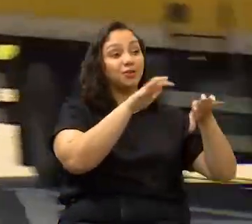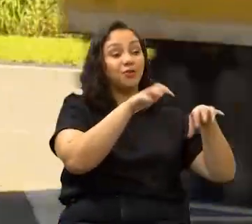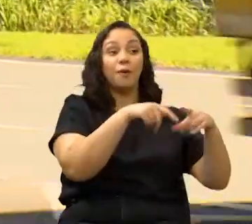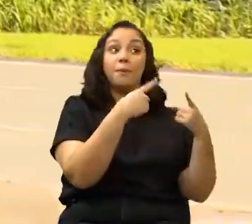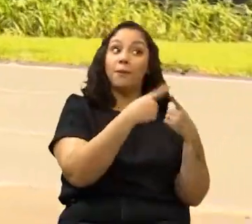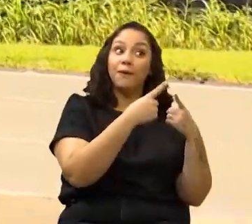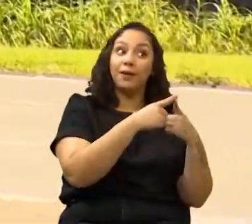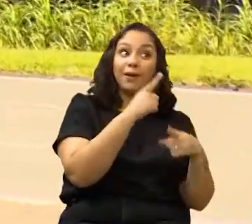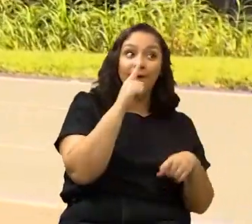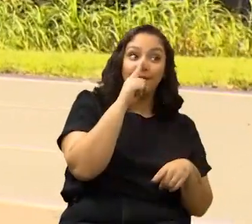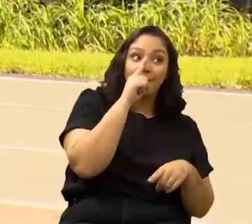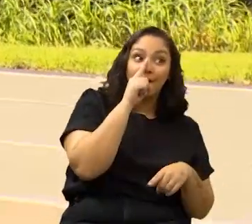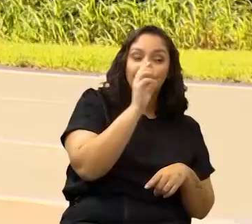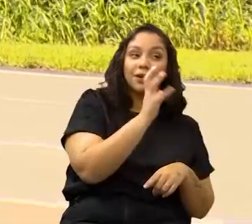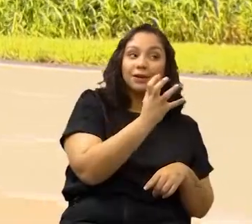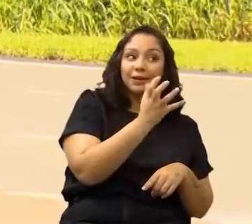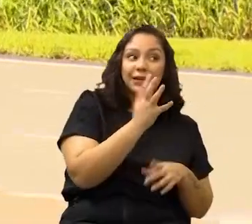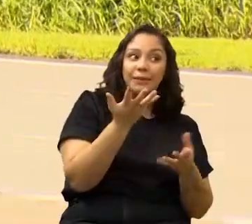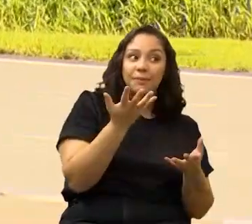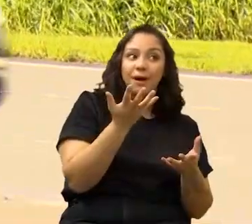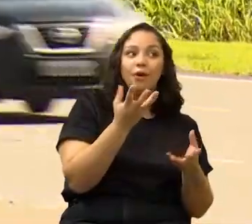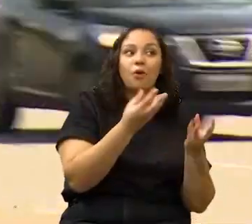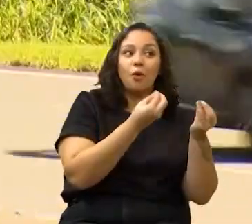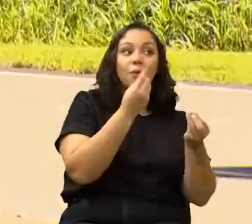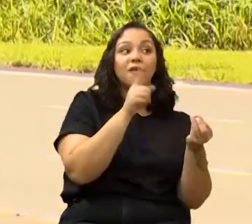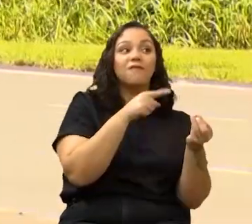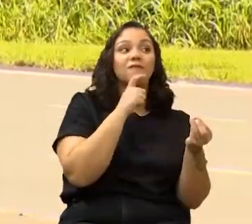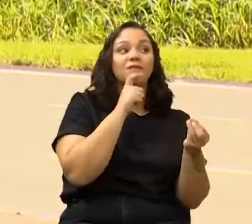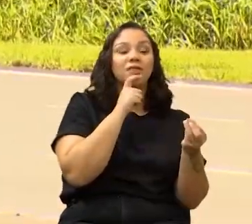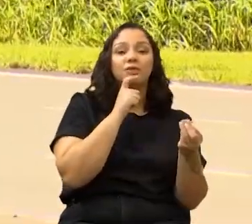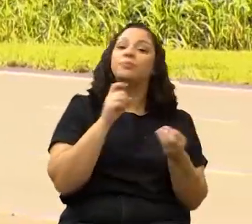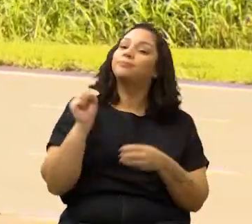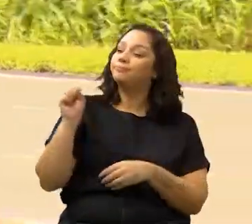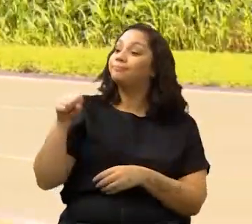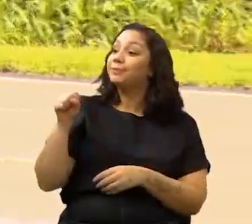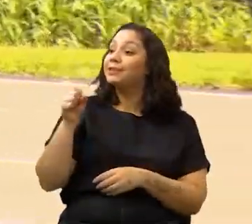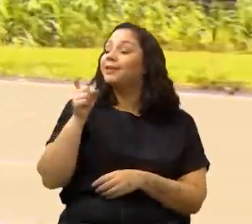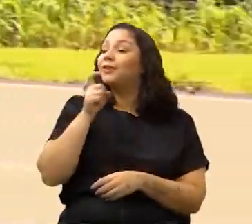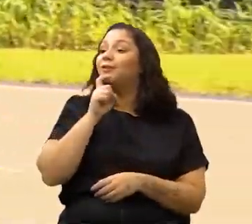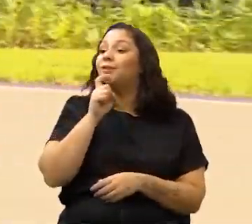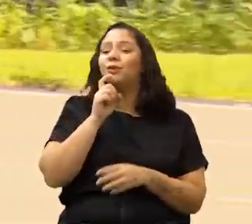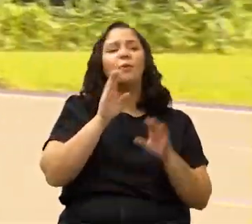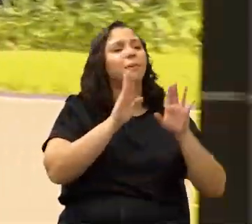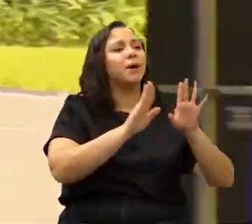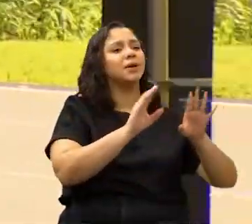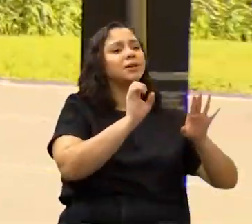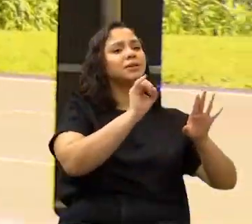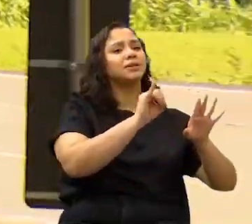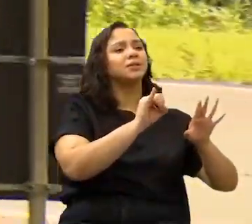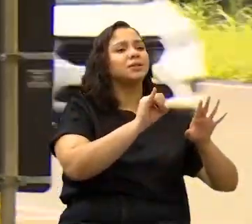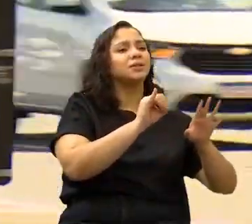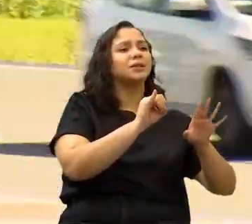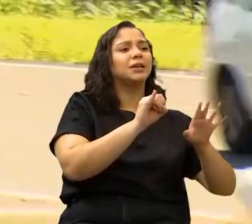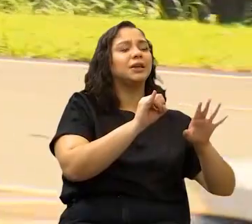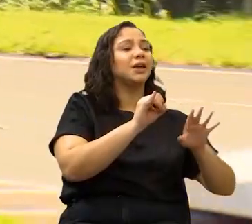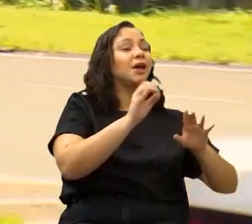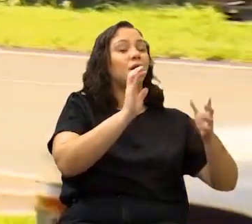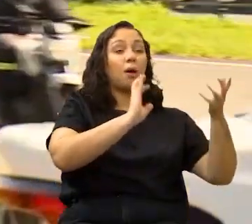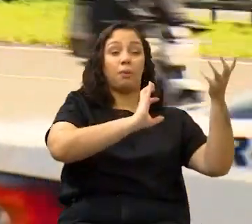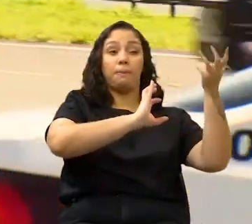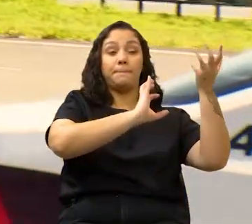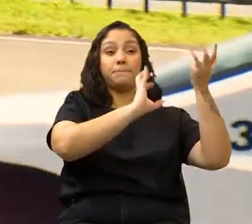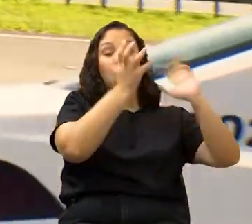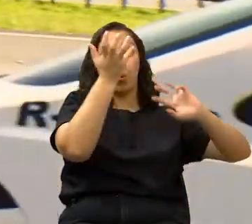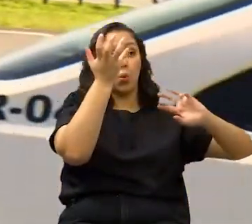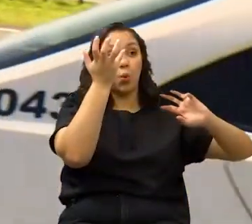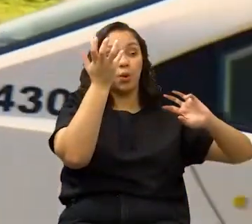porque pelo menos a previsão, não é? É de frio, É de frio. Mas em todo caso, caso não é, São Pedro mude de